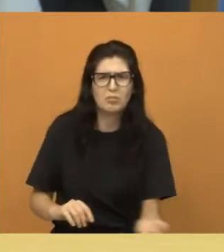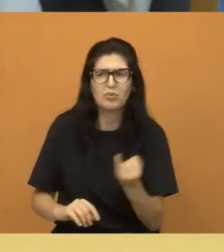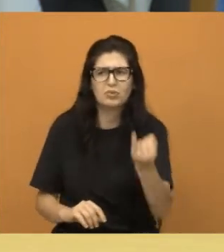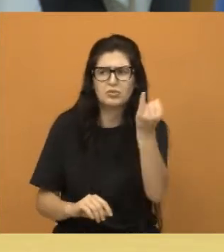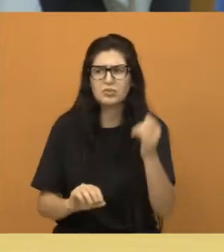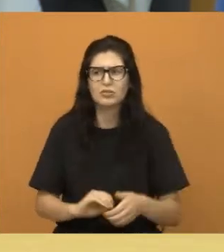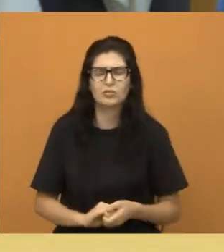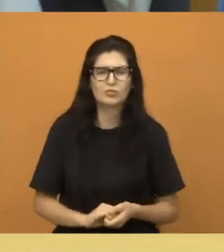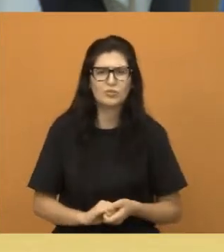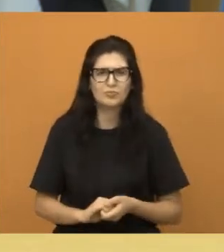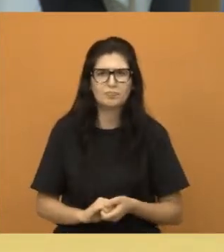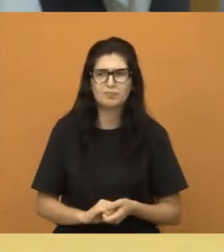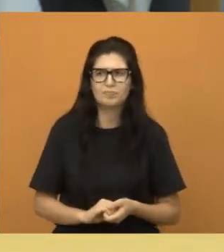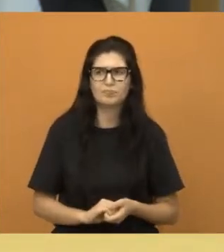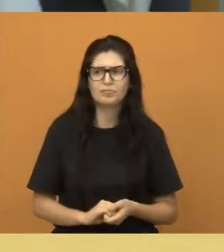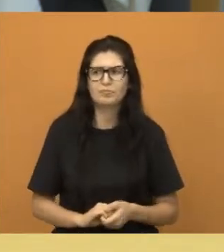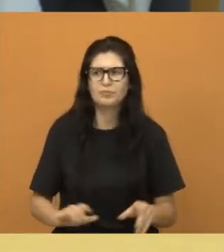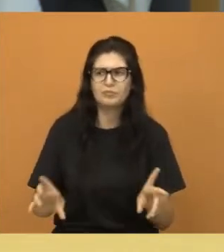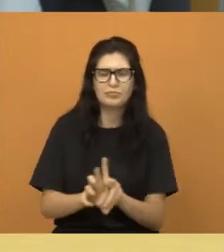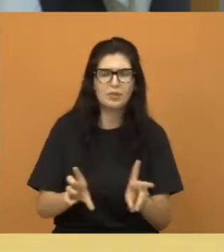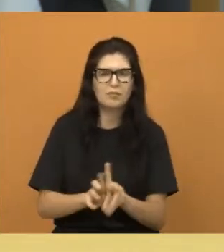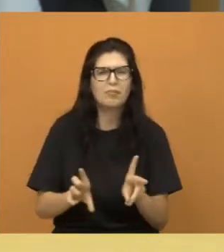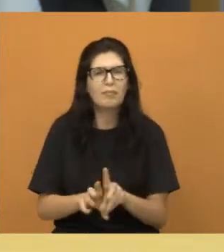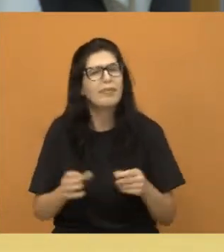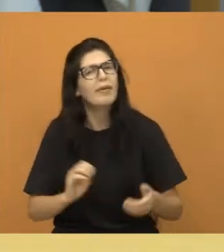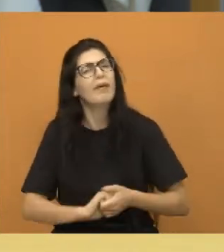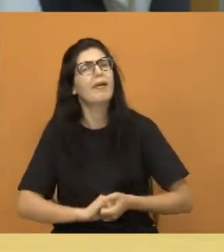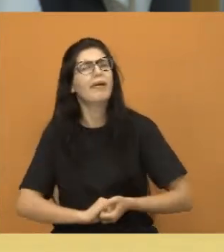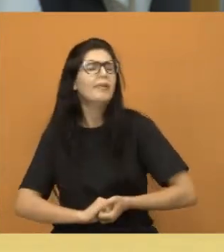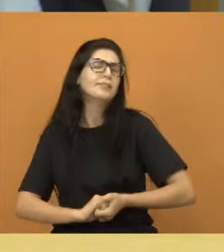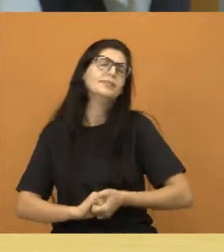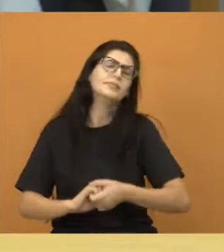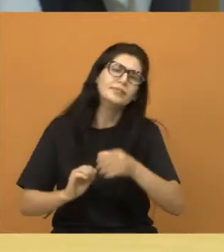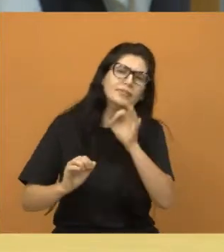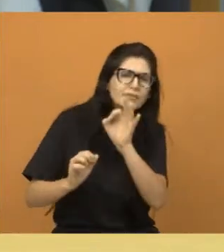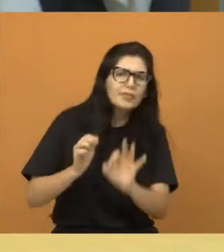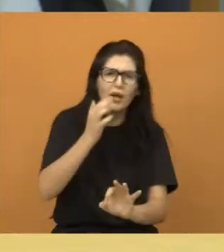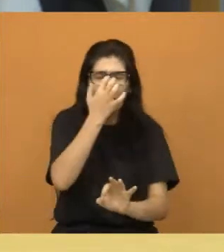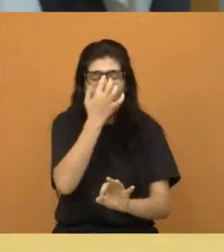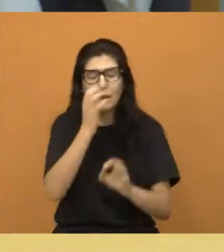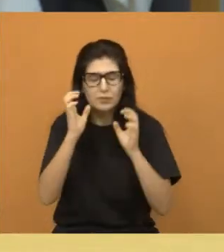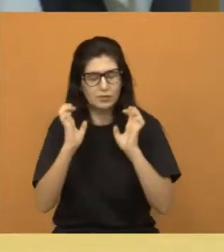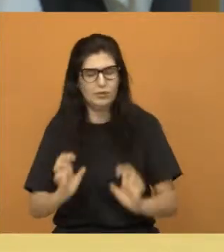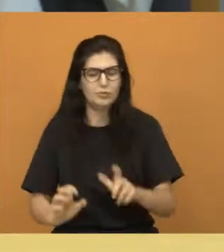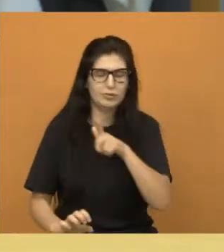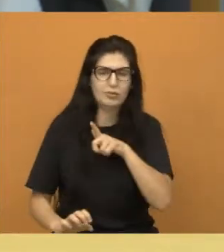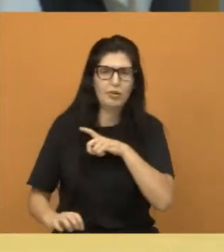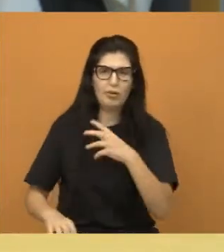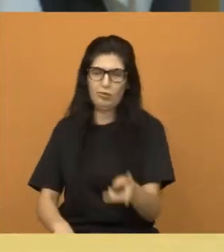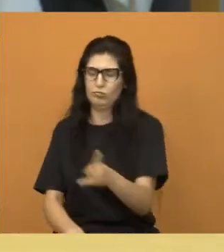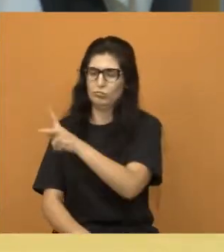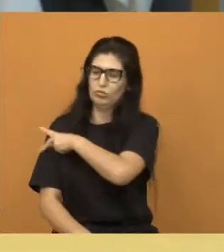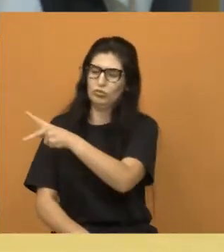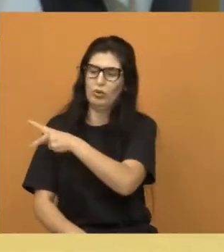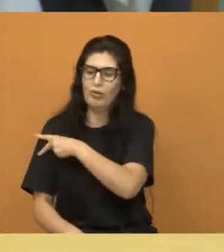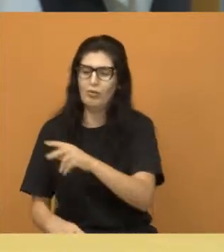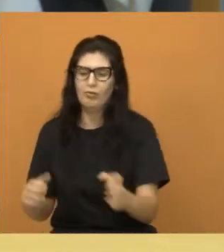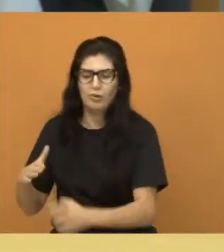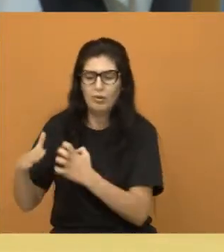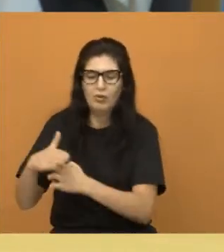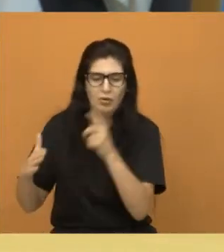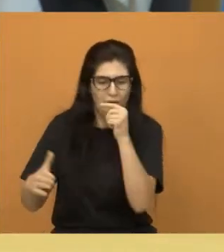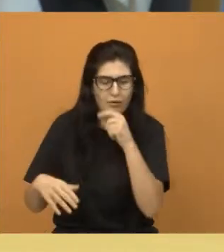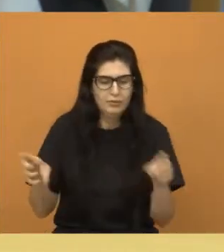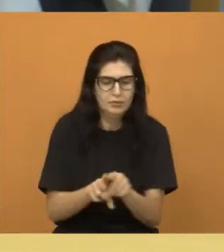no caso, foi colocado para a gente, e eu acredito na seriedade, tanto do presidente do SAI, como também do